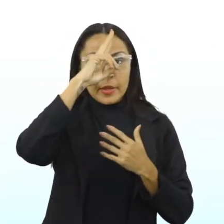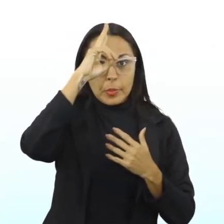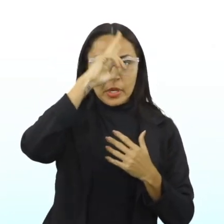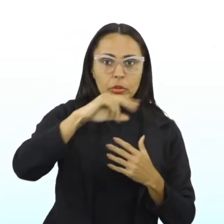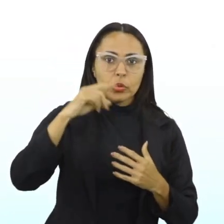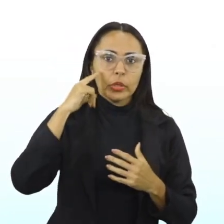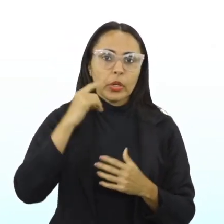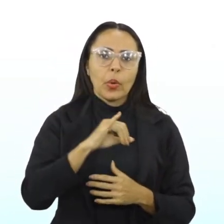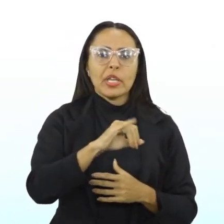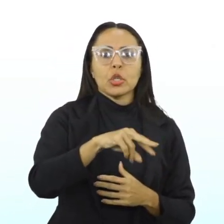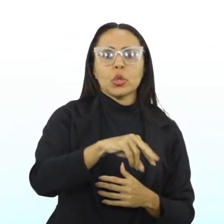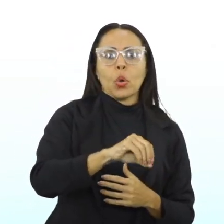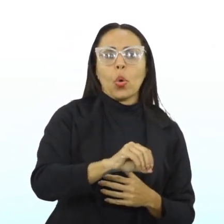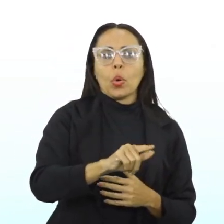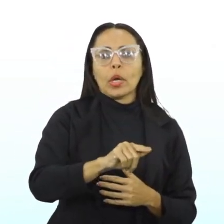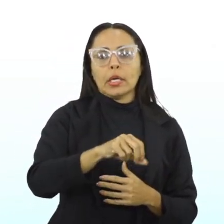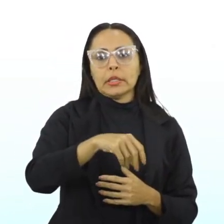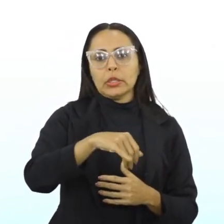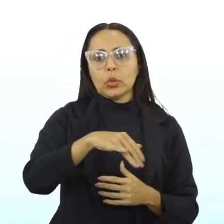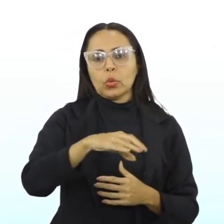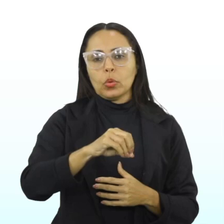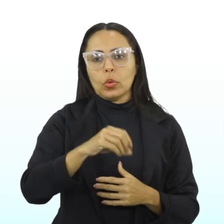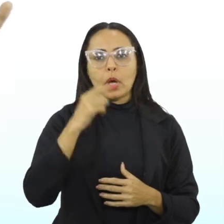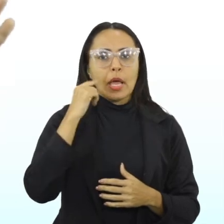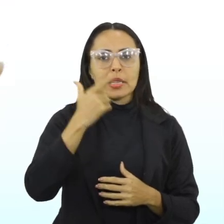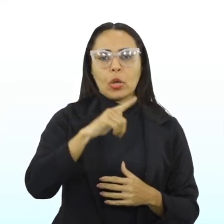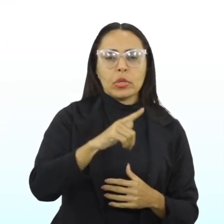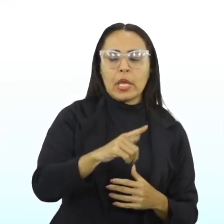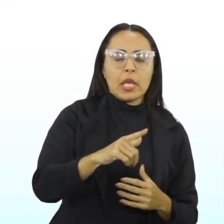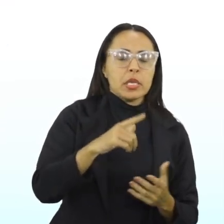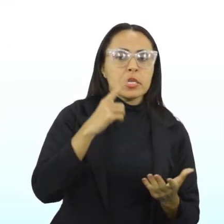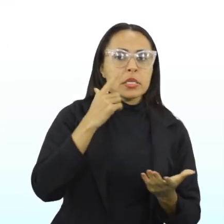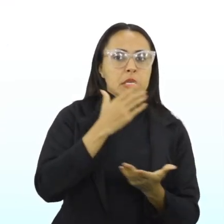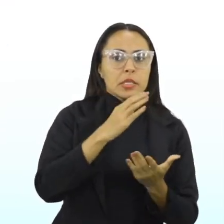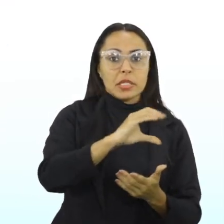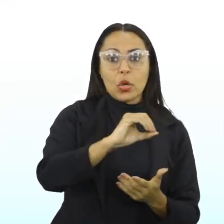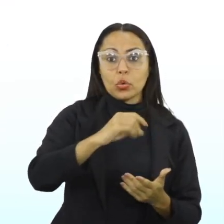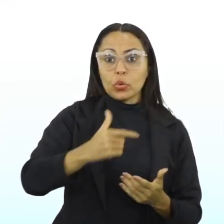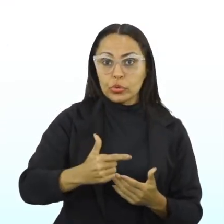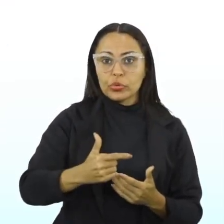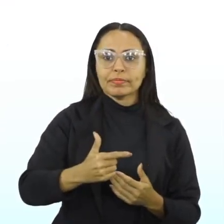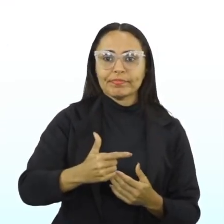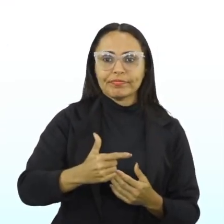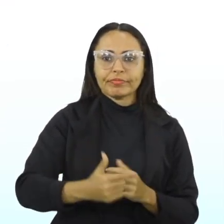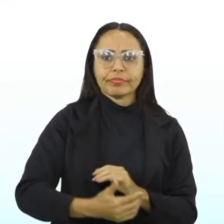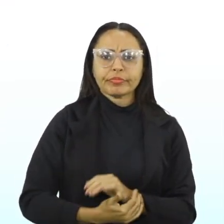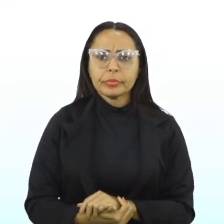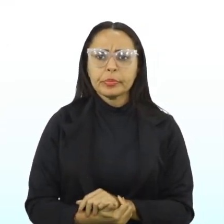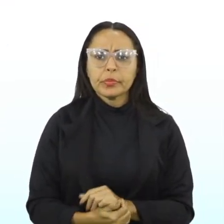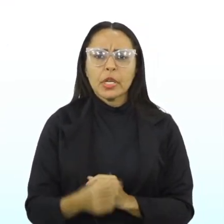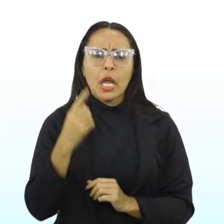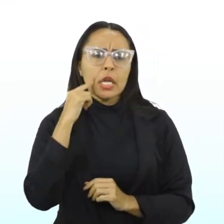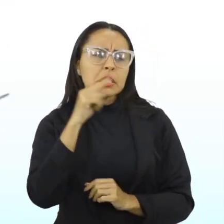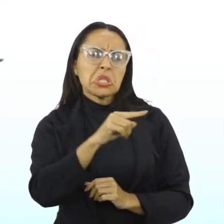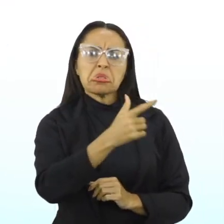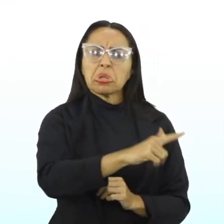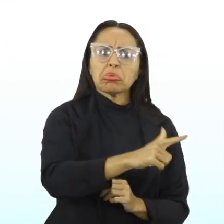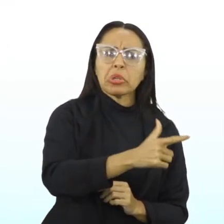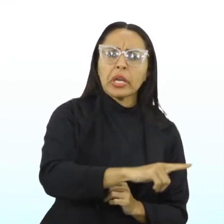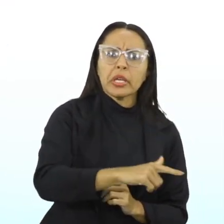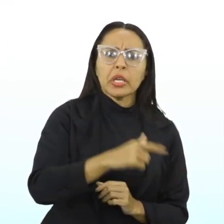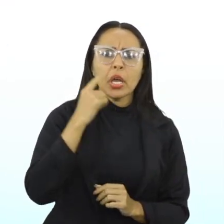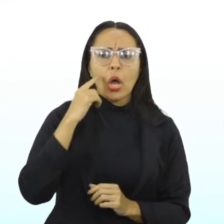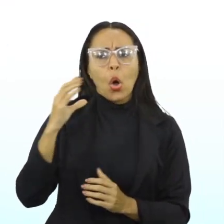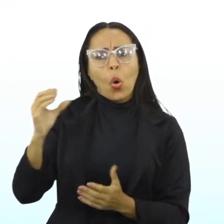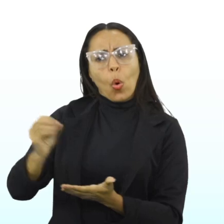assim, o inorgânico não tem carbono. Aí tu vai responder agora comigo. Se o inorgânico não tem carbono,